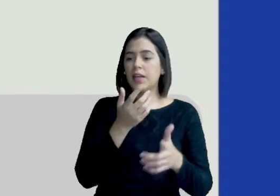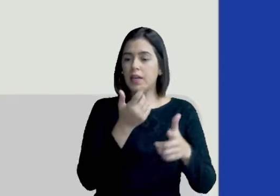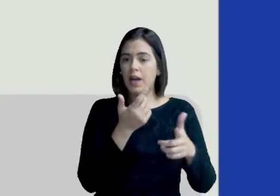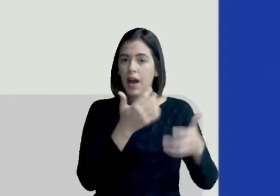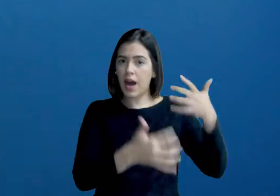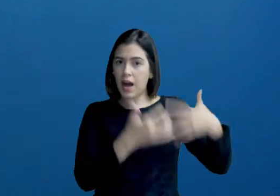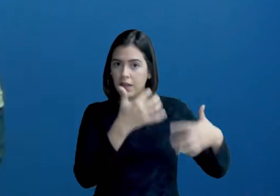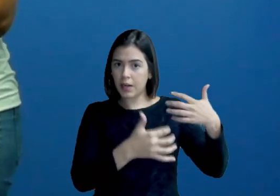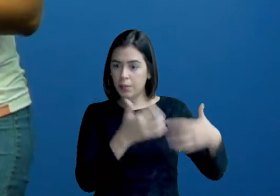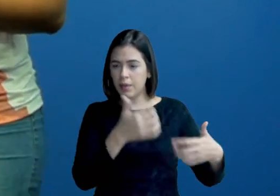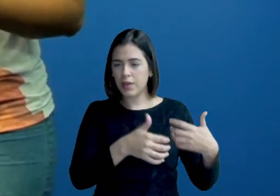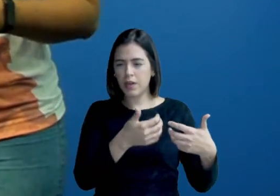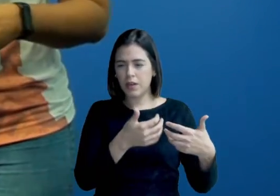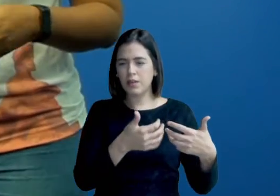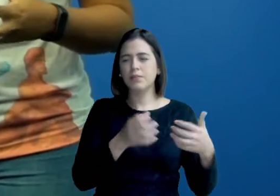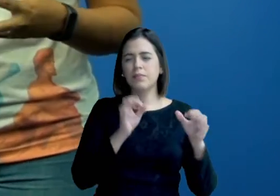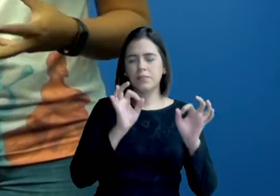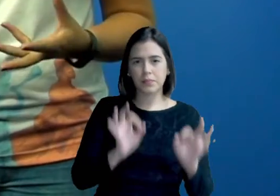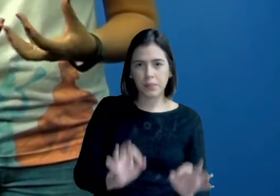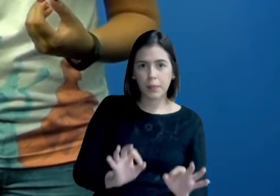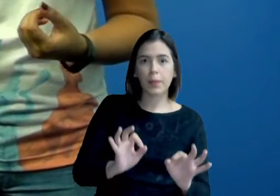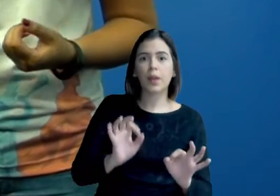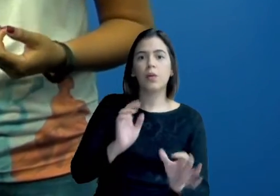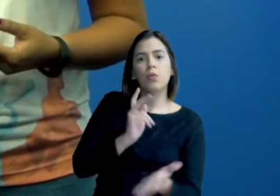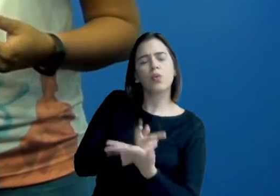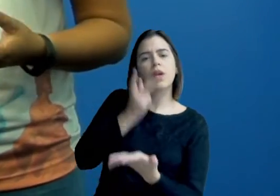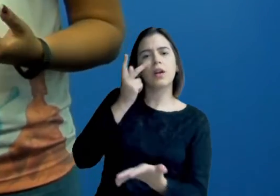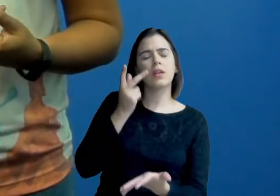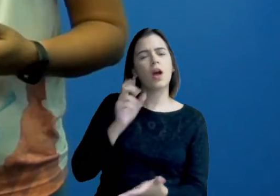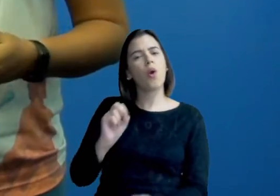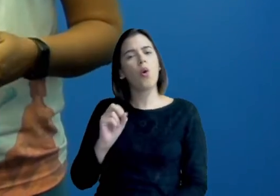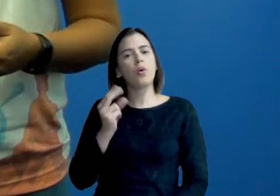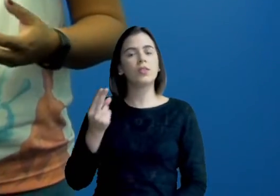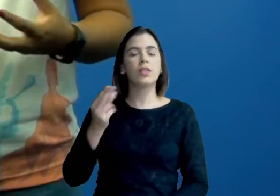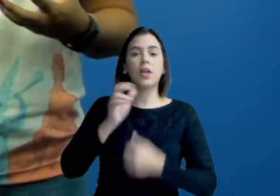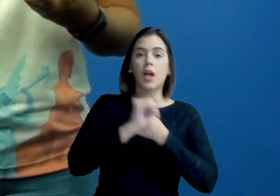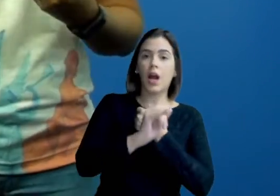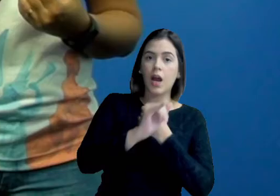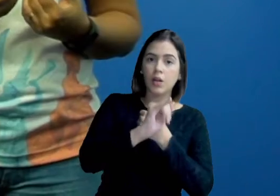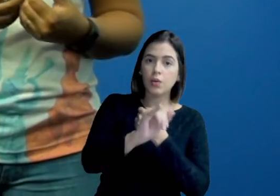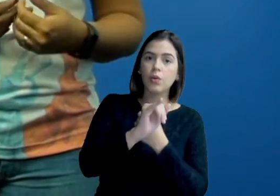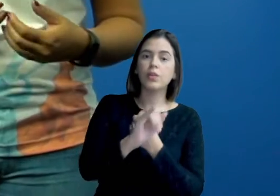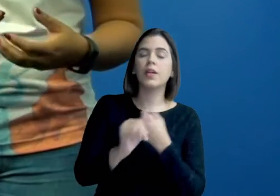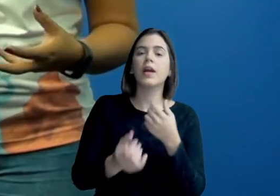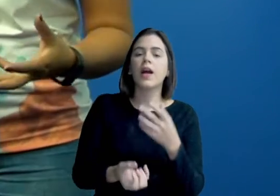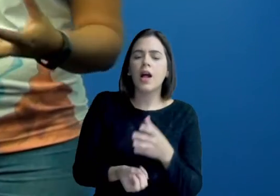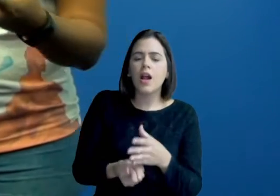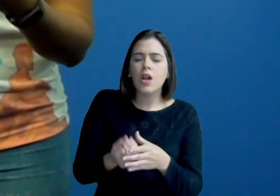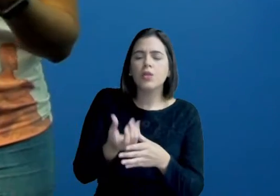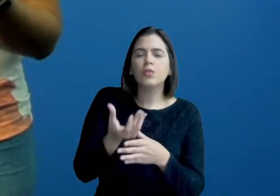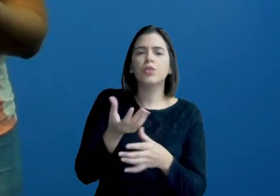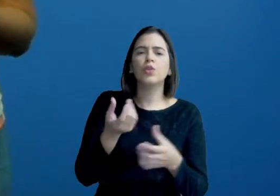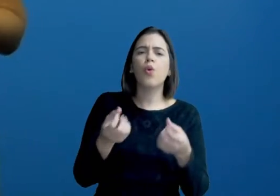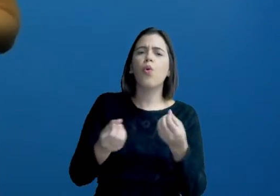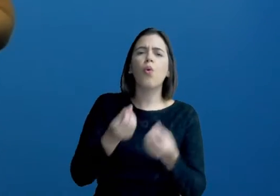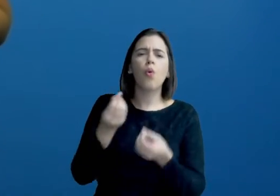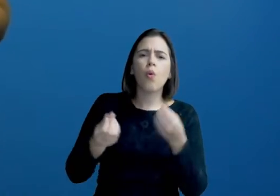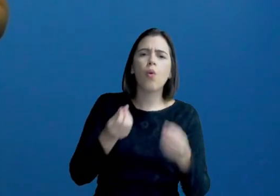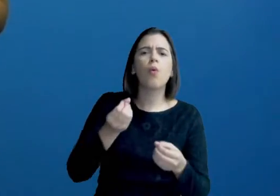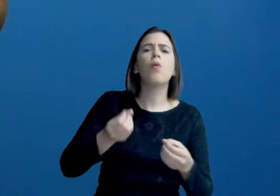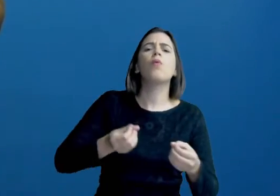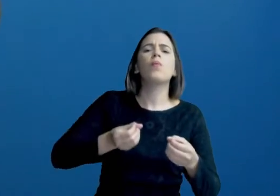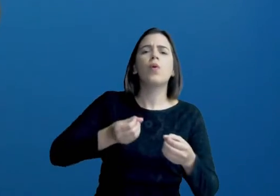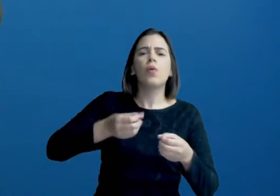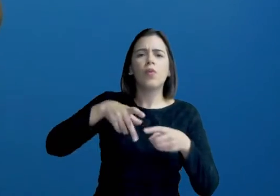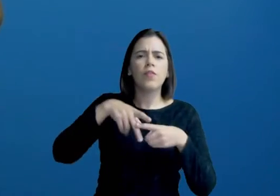hechos. Ou seja, ela traz, né, a crônica, ela surgiu como uma